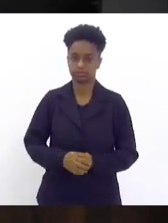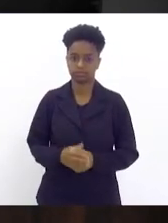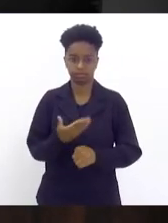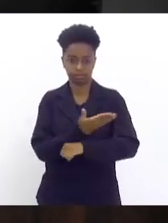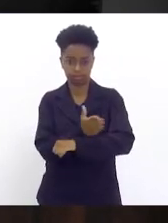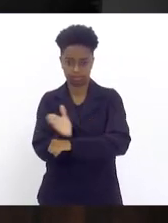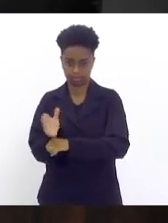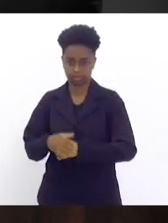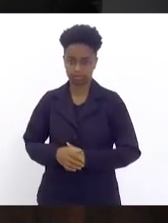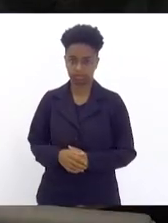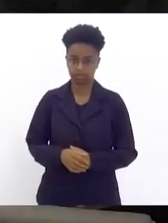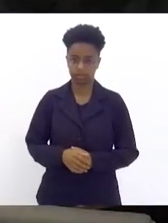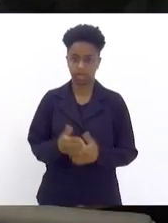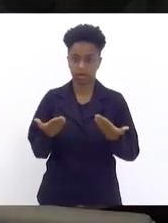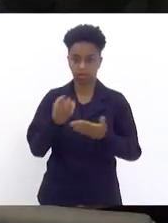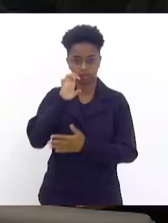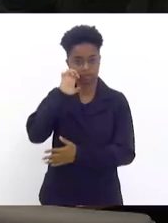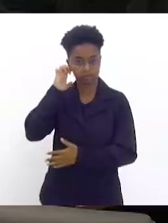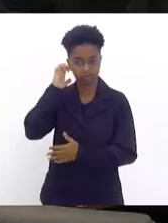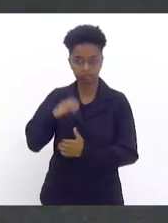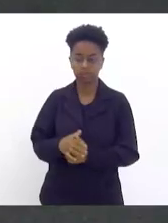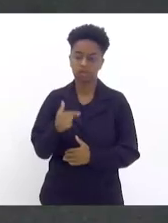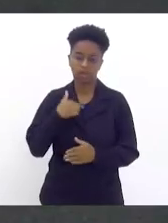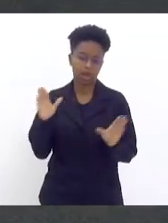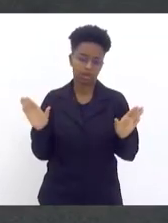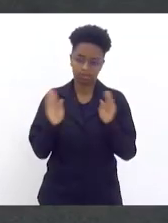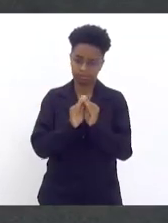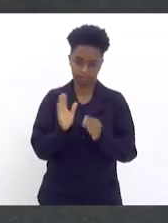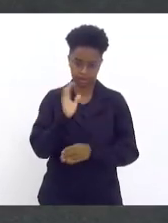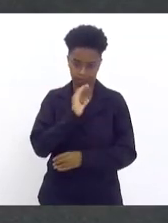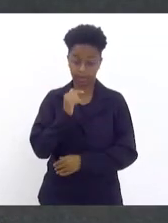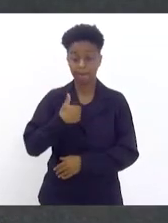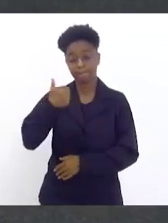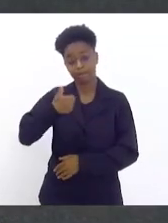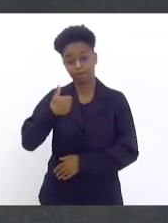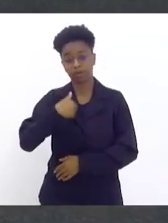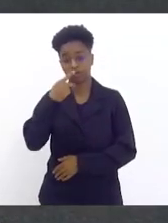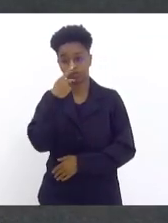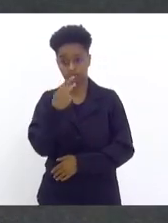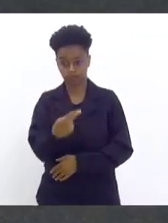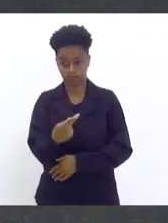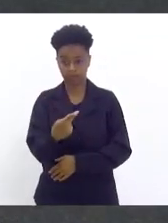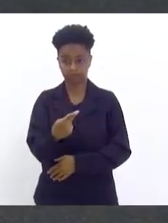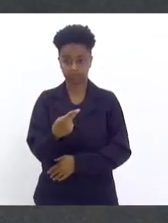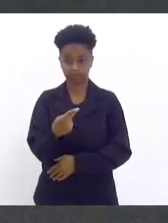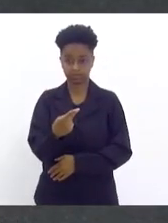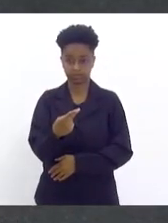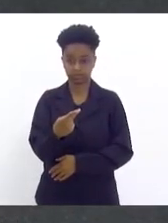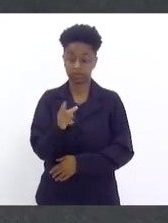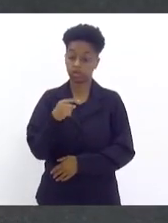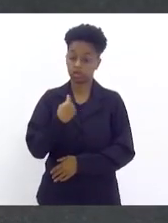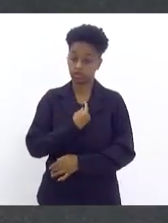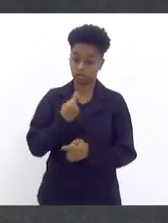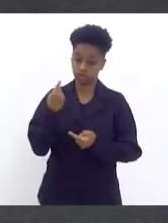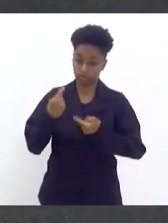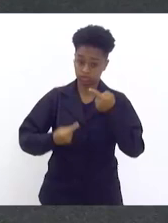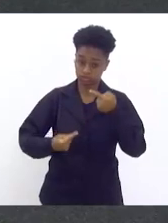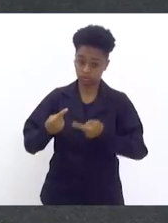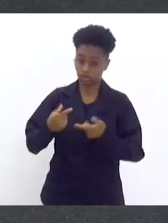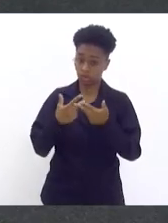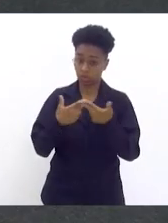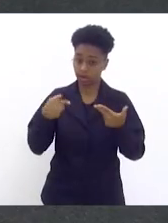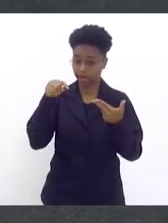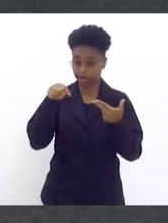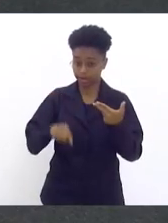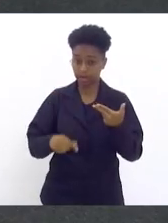tempo tá Deputado Érica por favor queria falar que ou a gente está discutindo algo aqui que